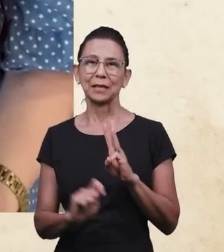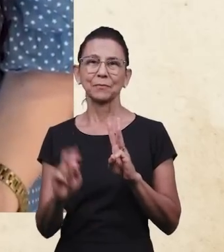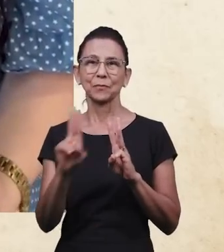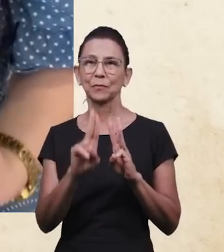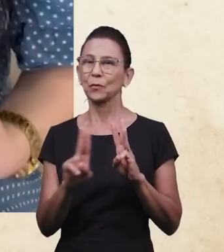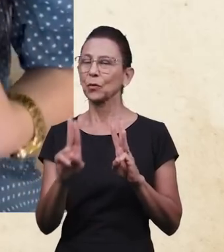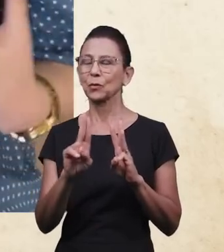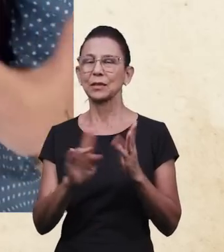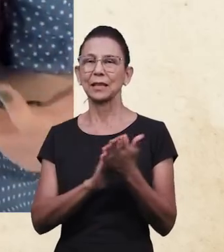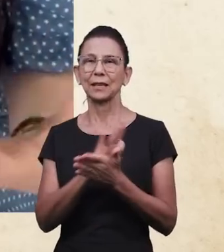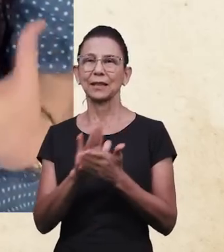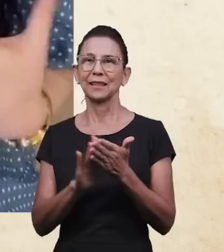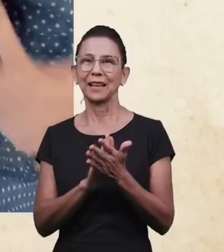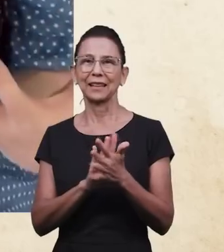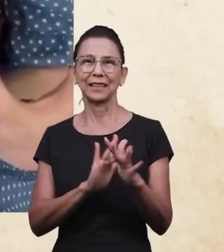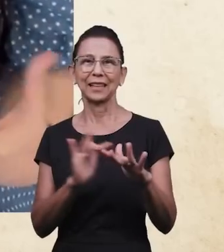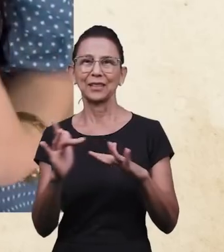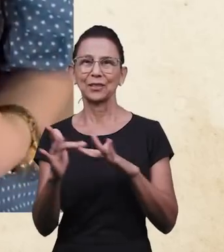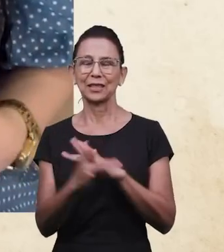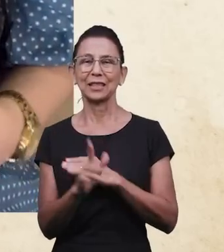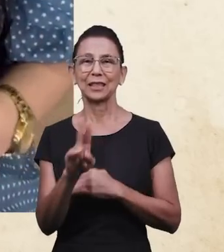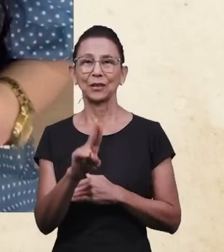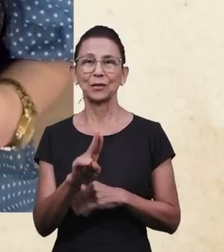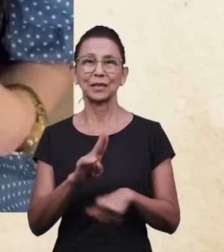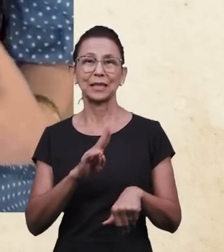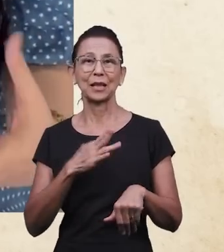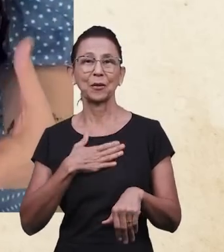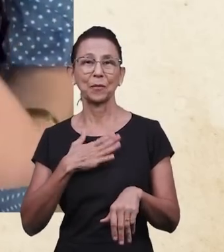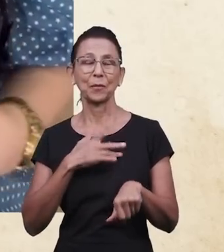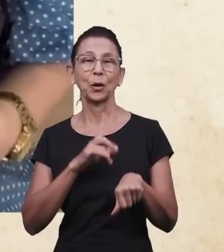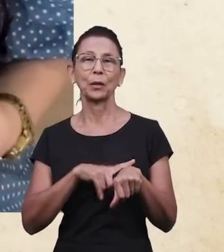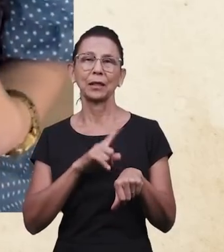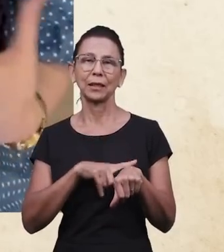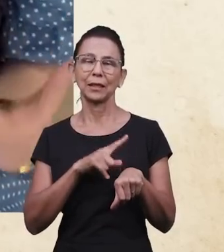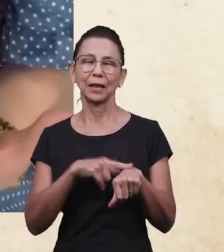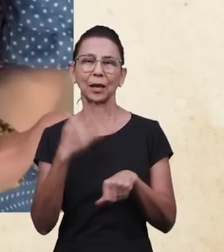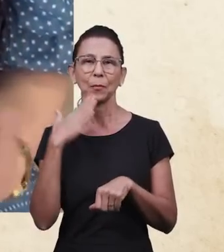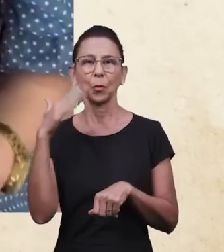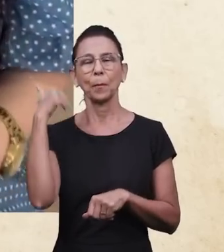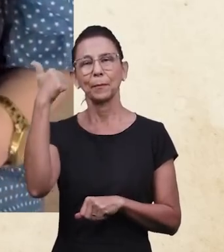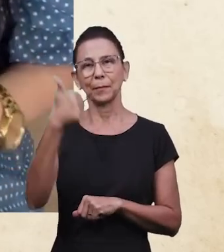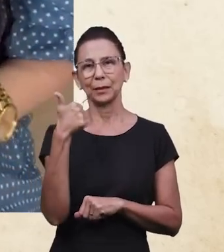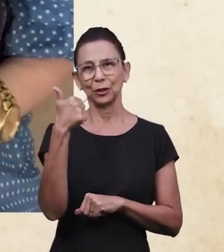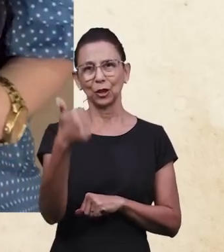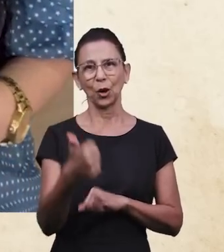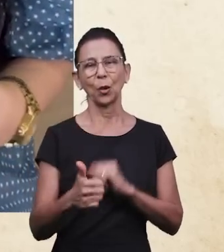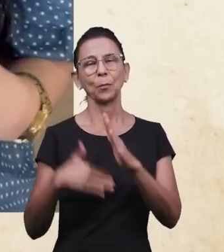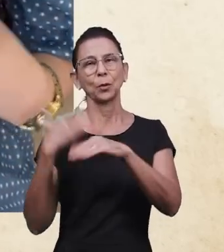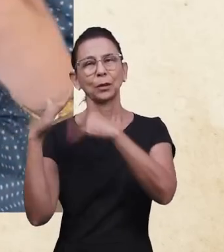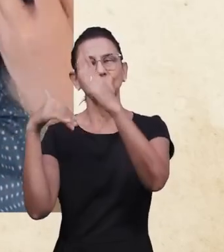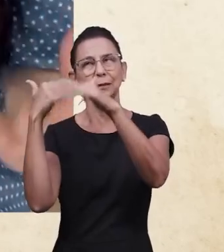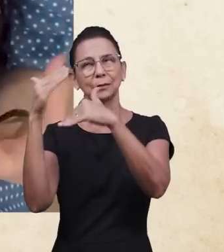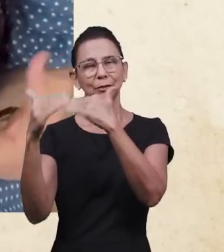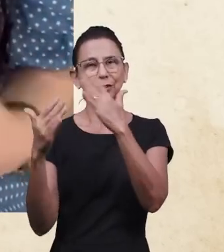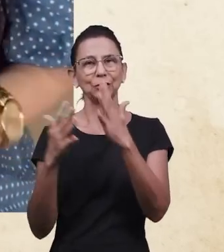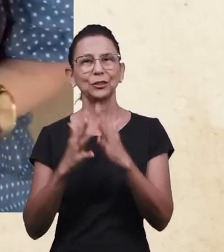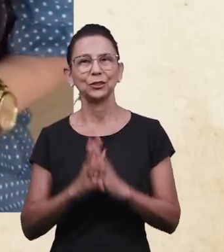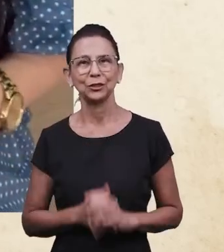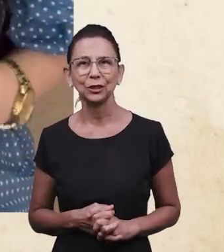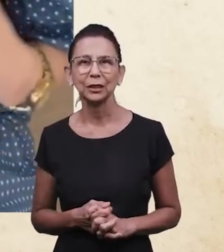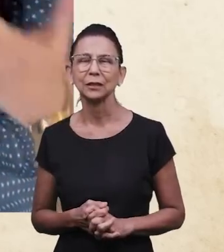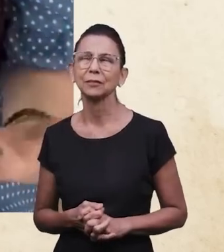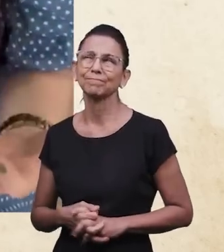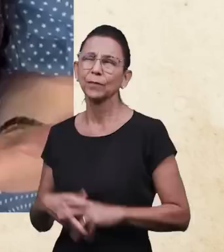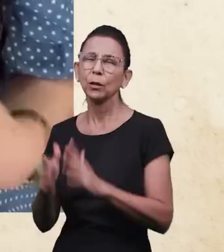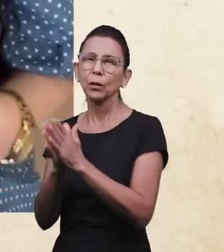porque eu quero utilizar o meu tempo de maneira mais produtiva e mais efetiva, de maneira que eu possa buscar mais ao